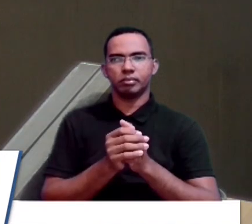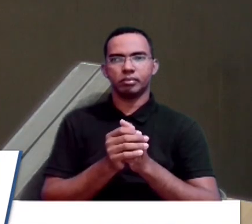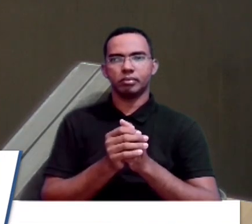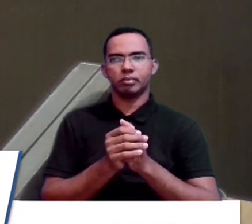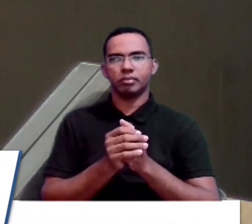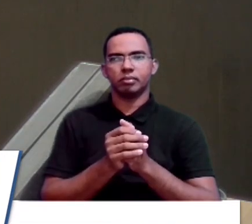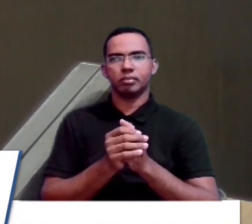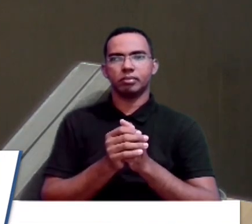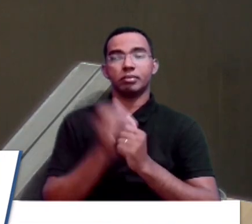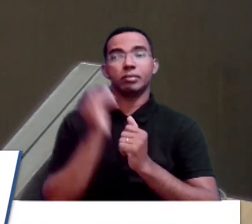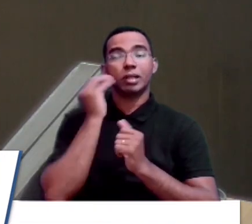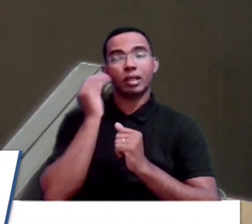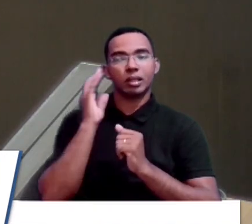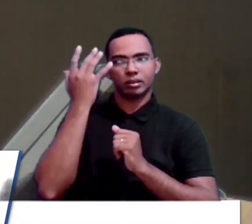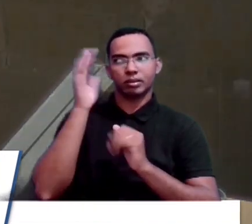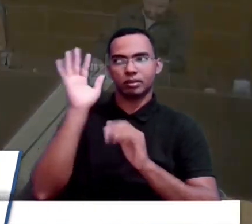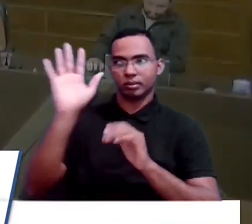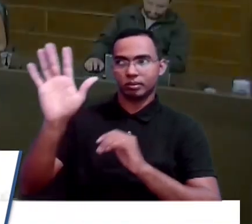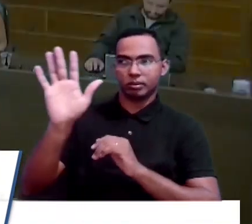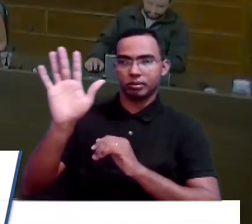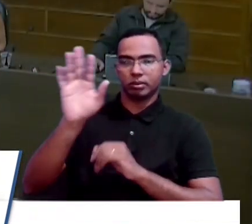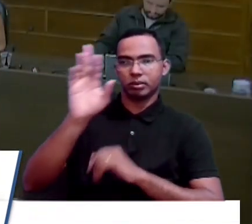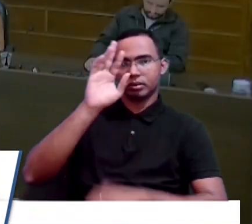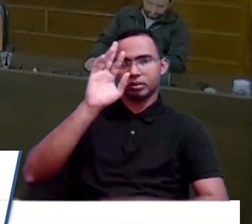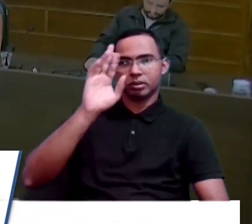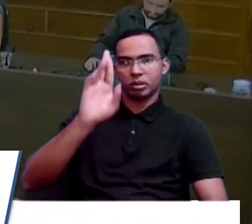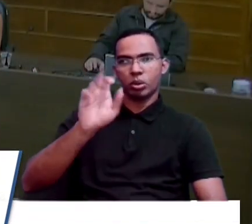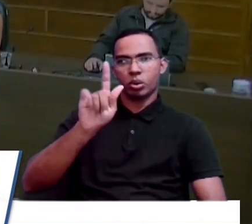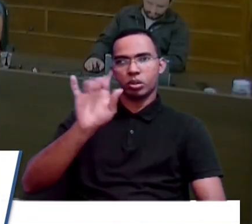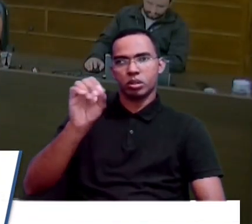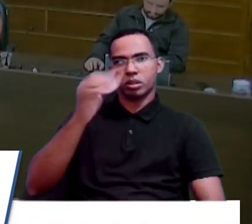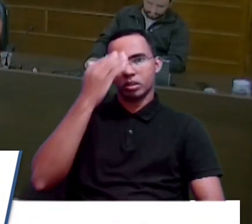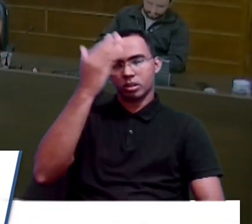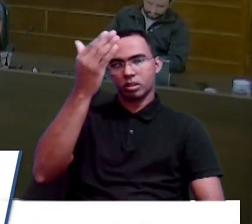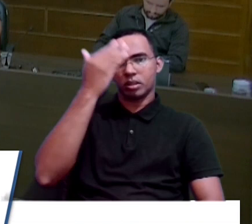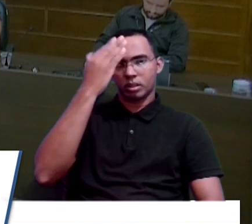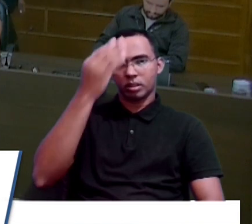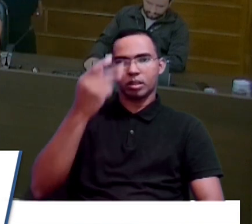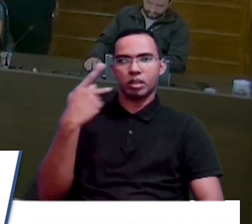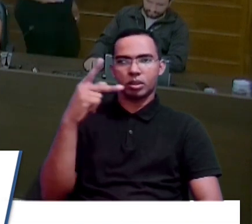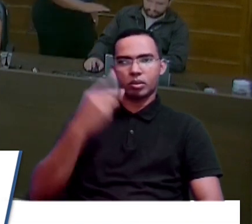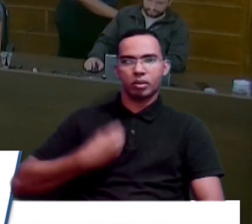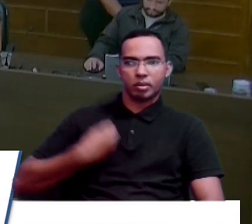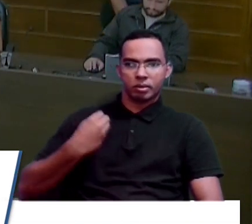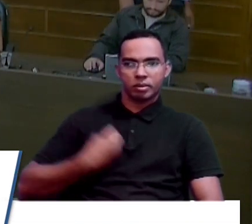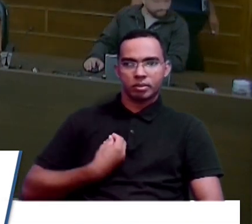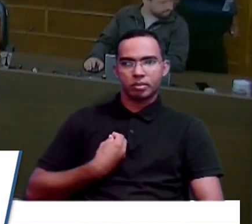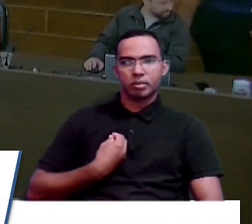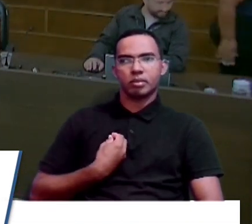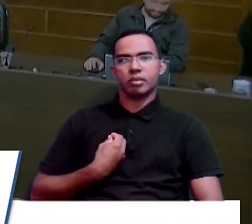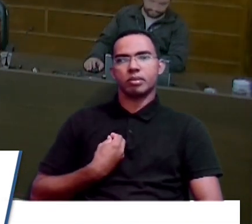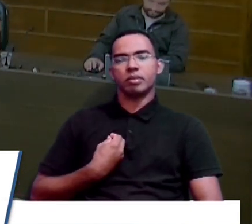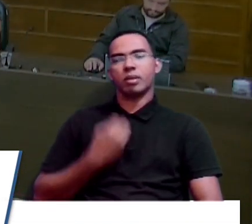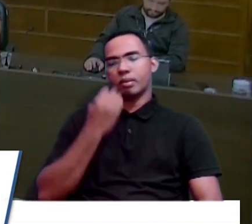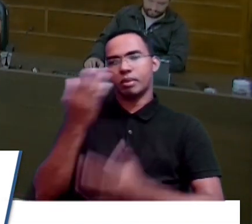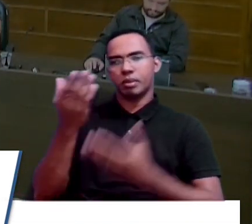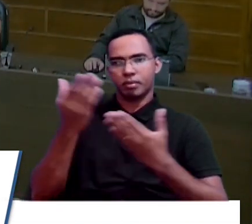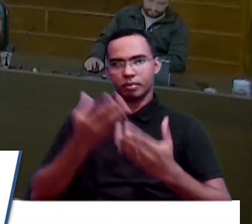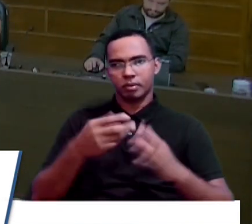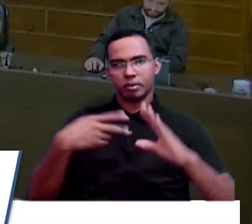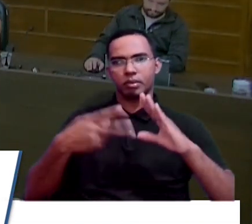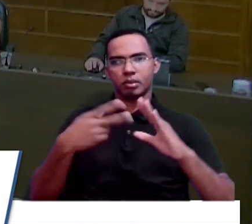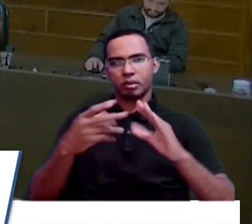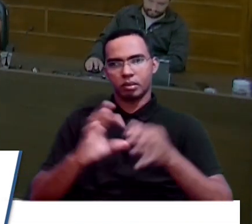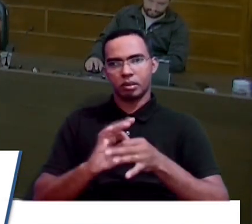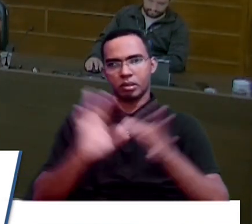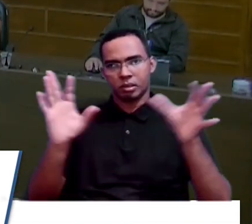Resolve. Rogério, a gente agradece aqui a sua presença. Foi muito bem-vindo. E essa Câmara está sempre de portas